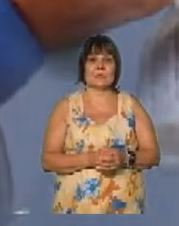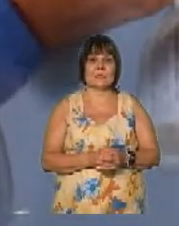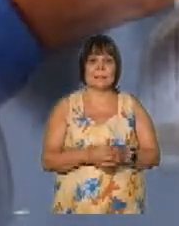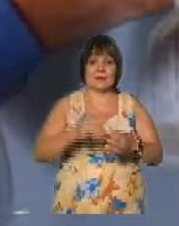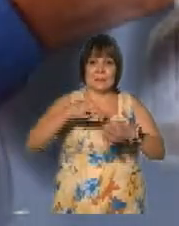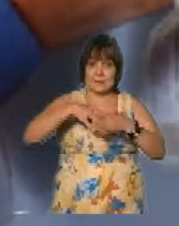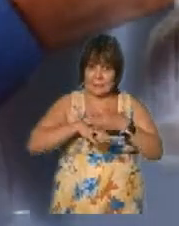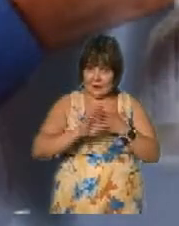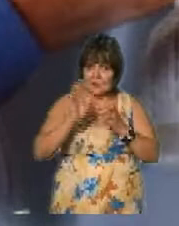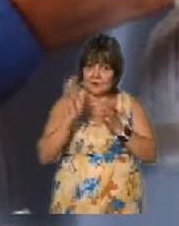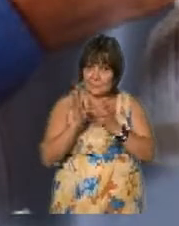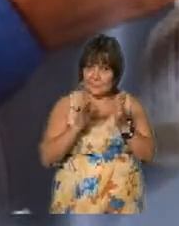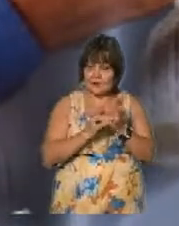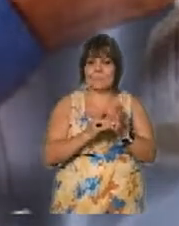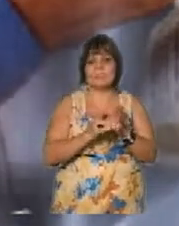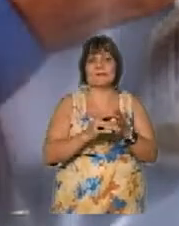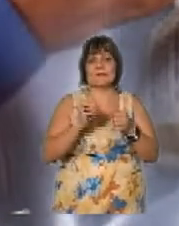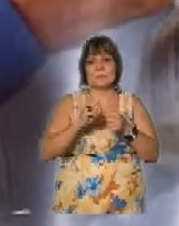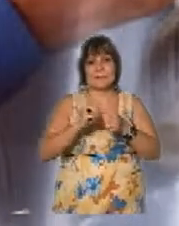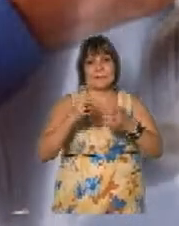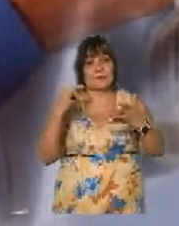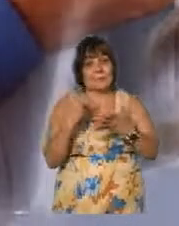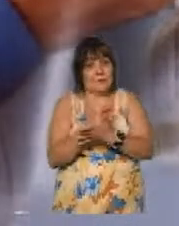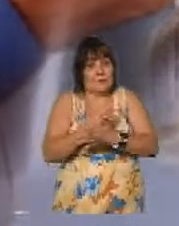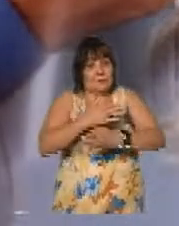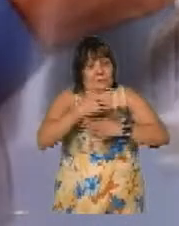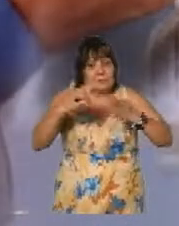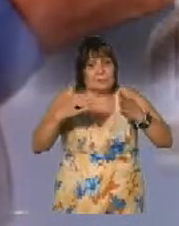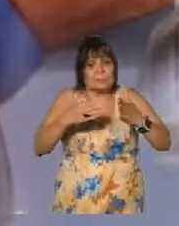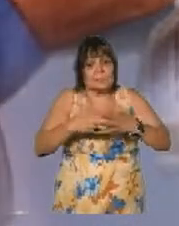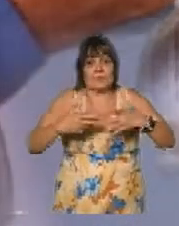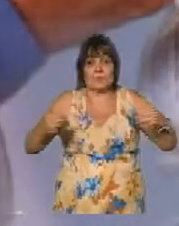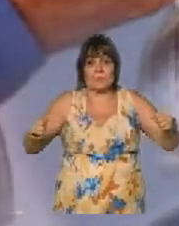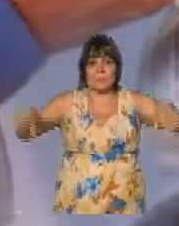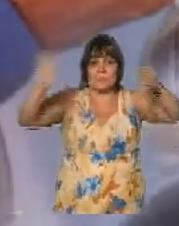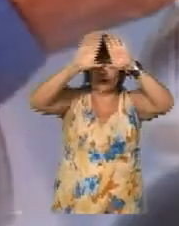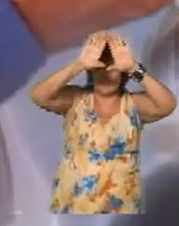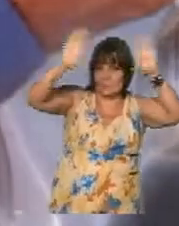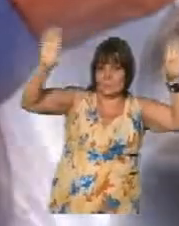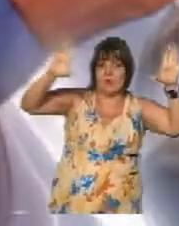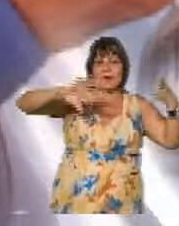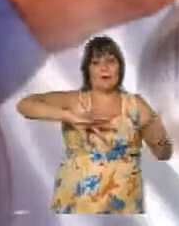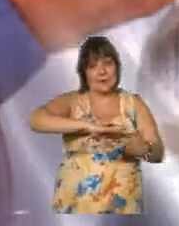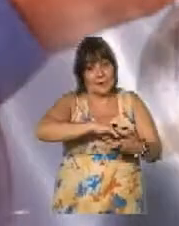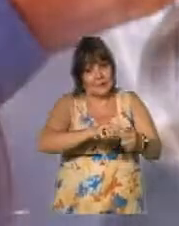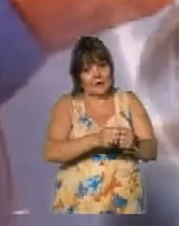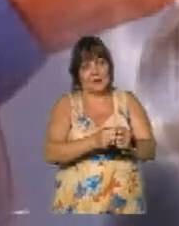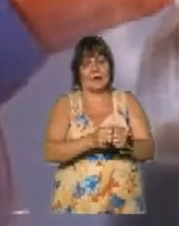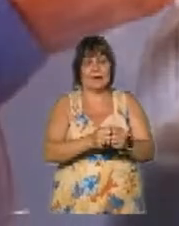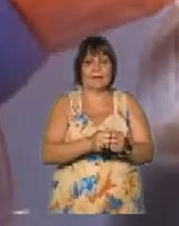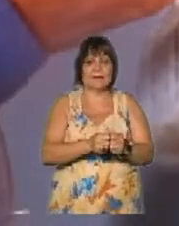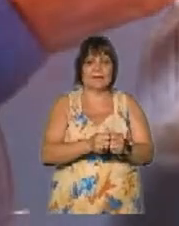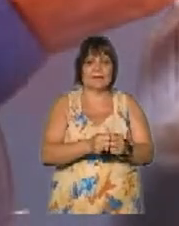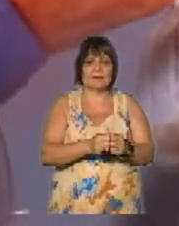nele foram criadas todas as coisas, nos céus, sobre a terra, as visíveis, as invisíveis, os tronos, as soberanias, principados